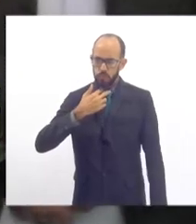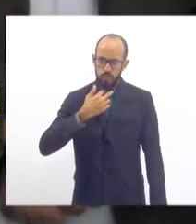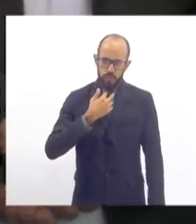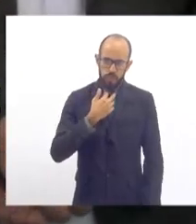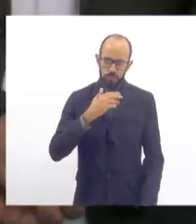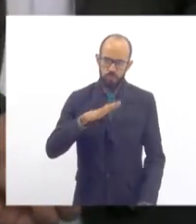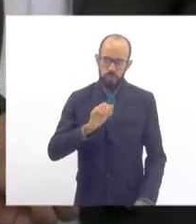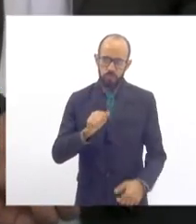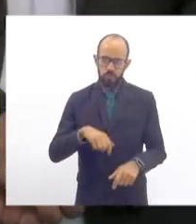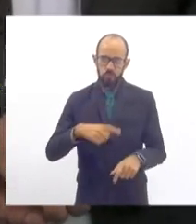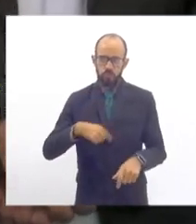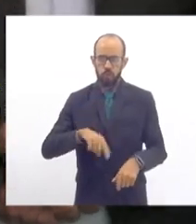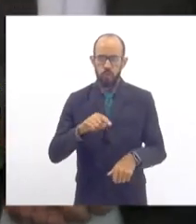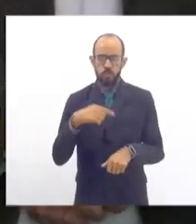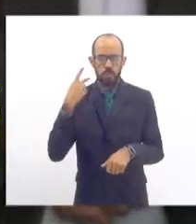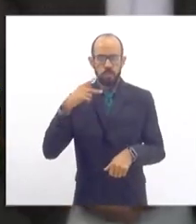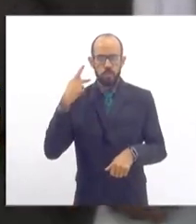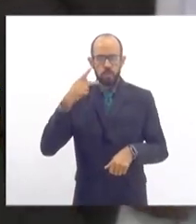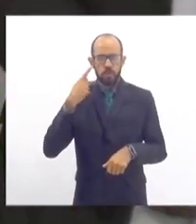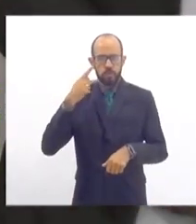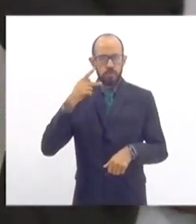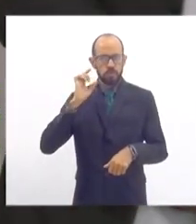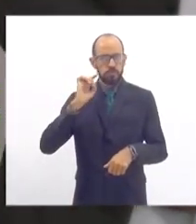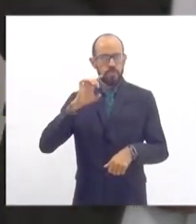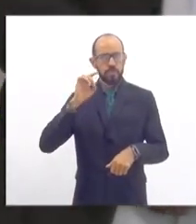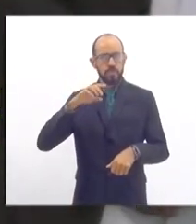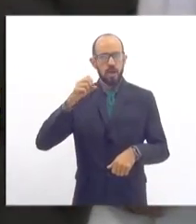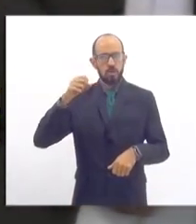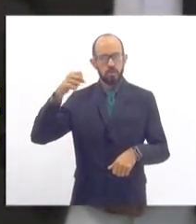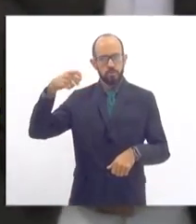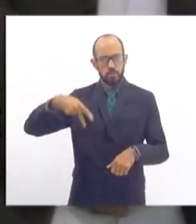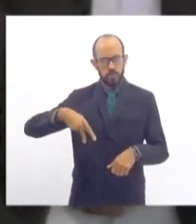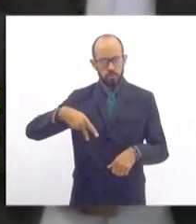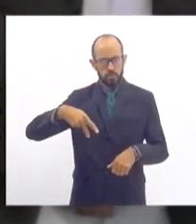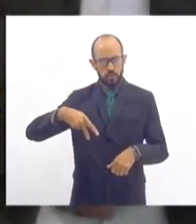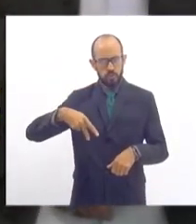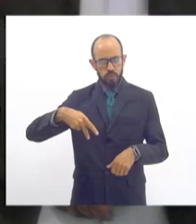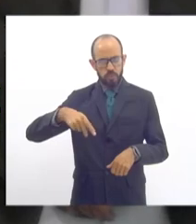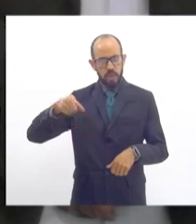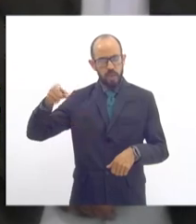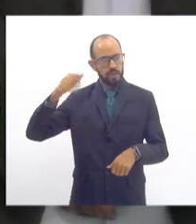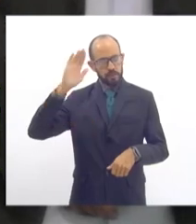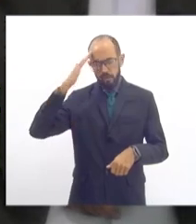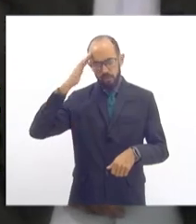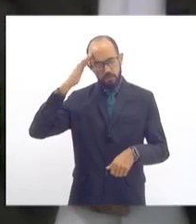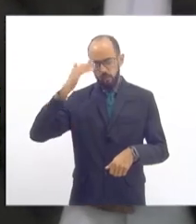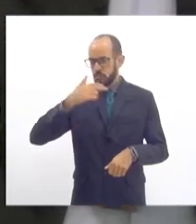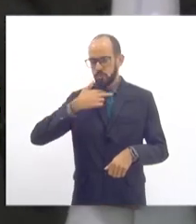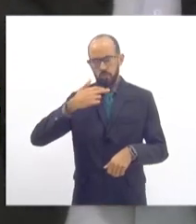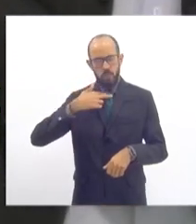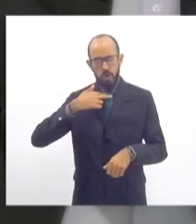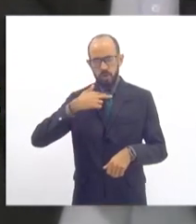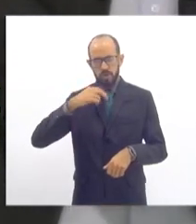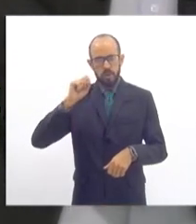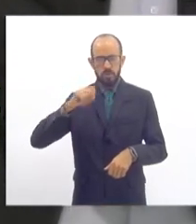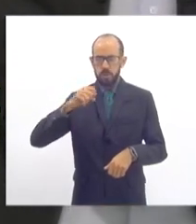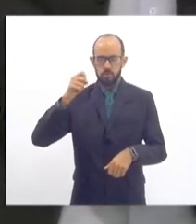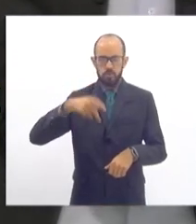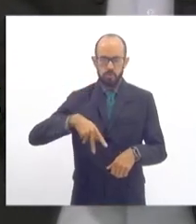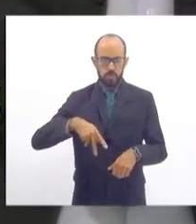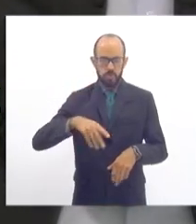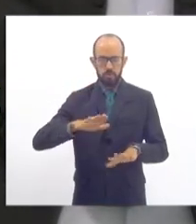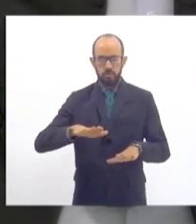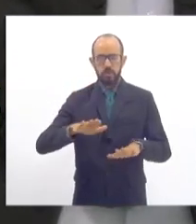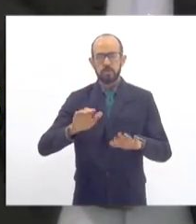uma especializada, onde a procuradora entendeu, voltou a entender que não se estende. O processo atualmente